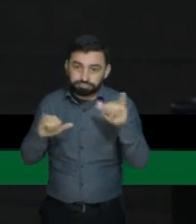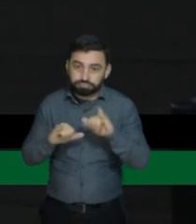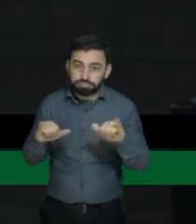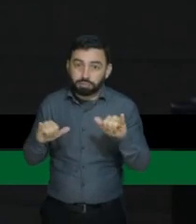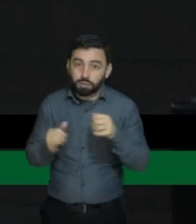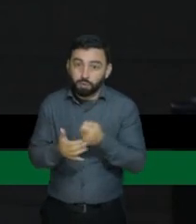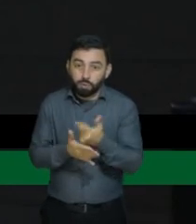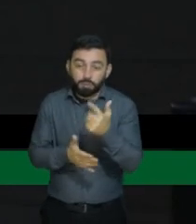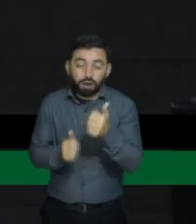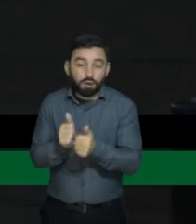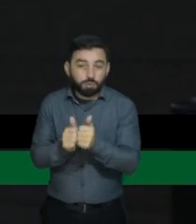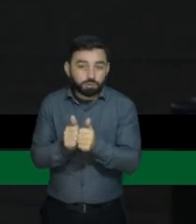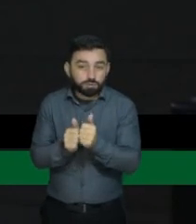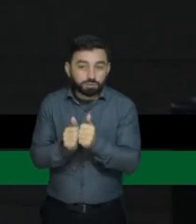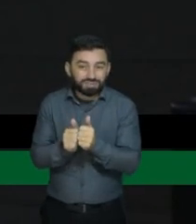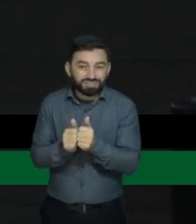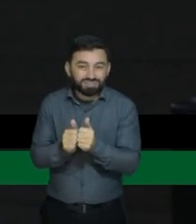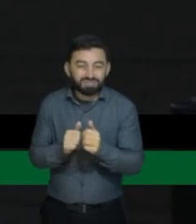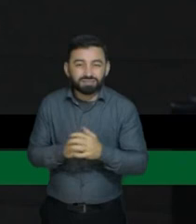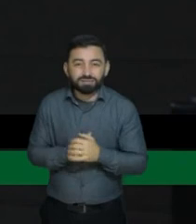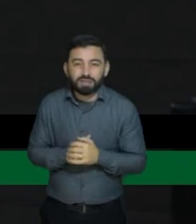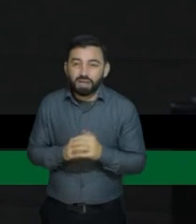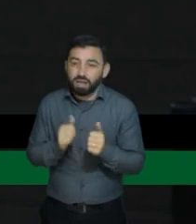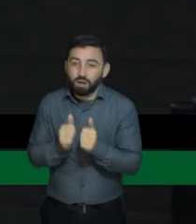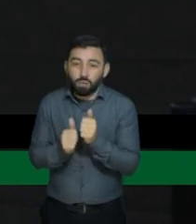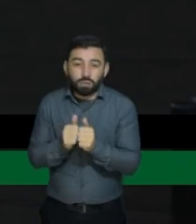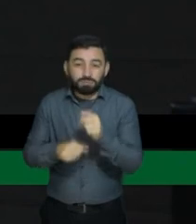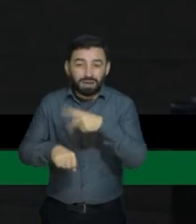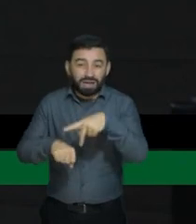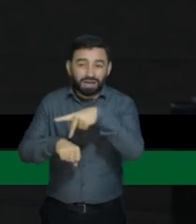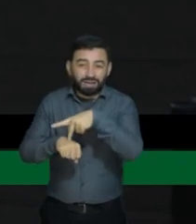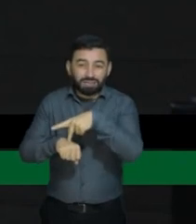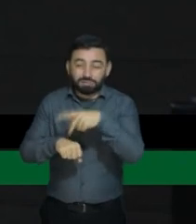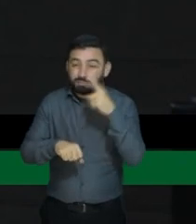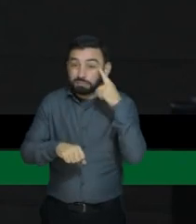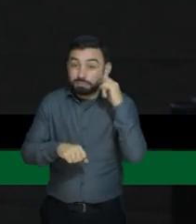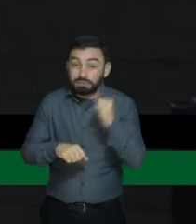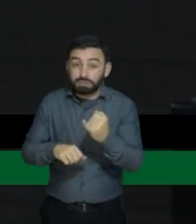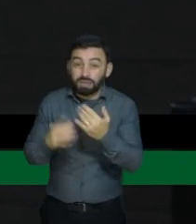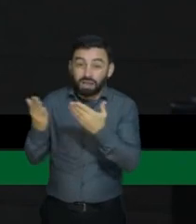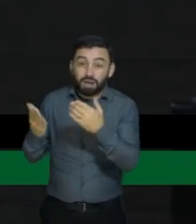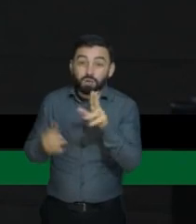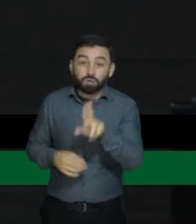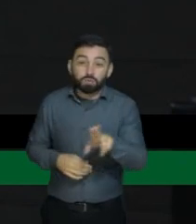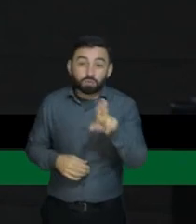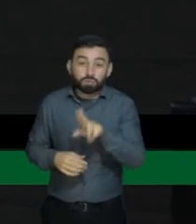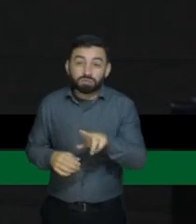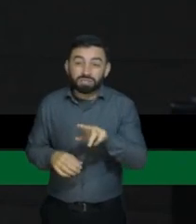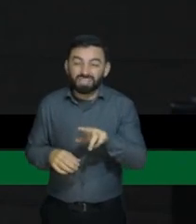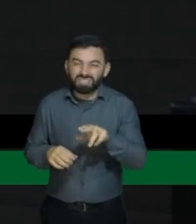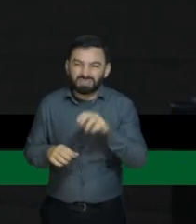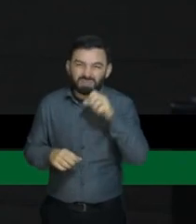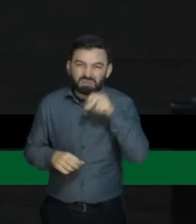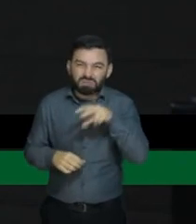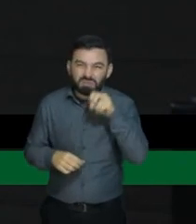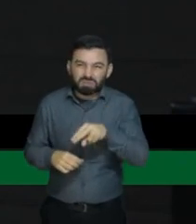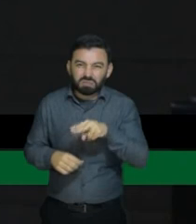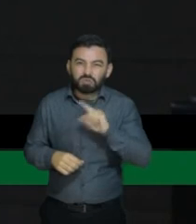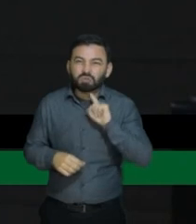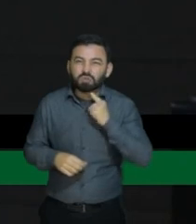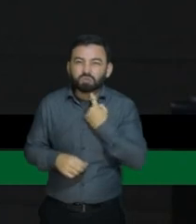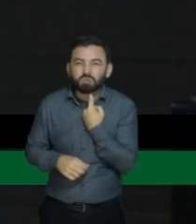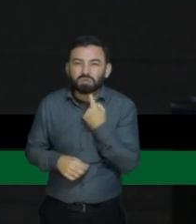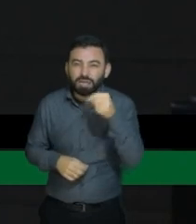em outra questão. Um arroz de países asiáticos que utilizam agrotóxicos que são proibidos no